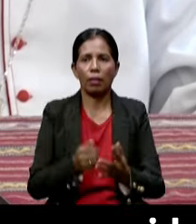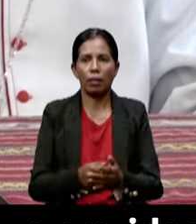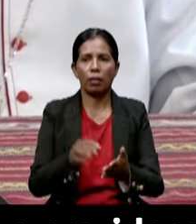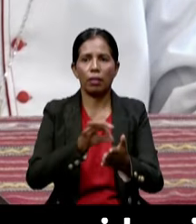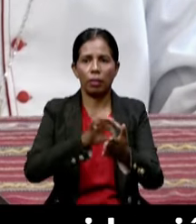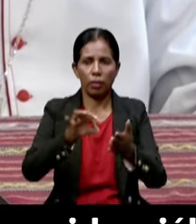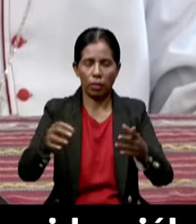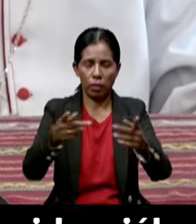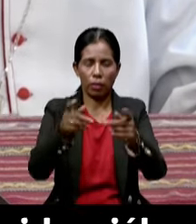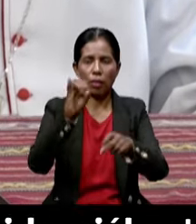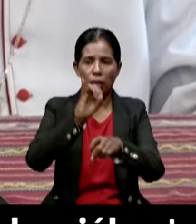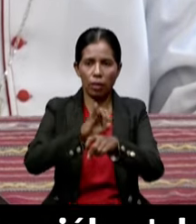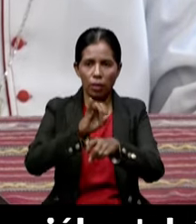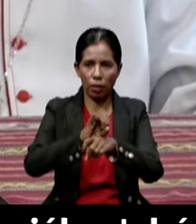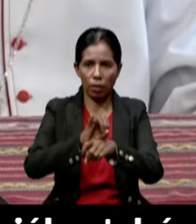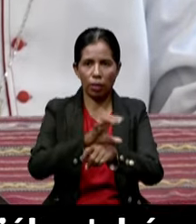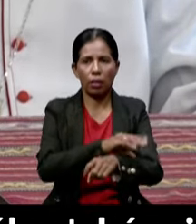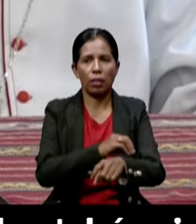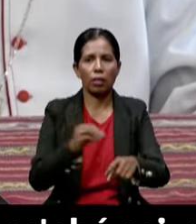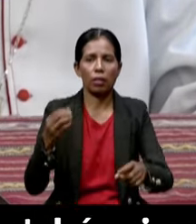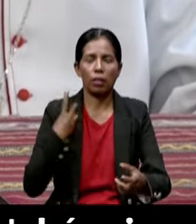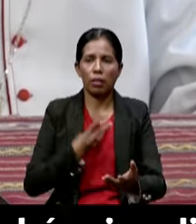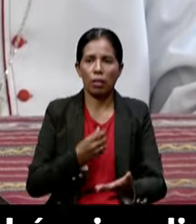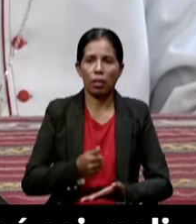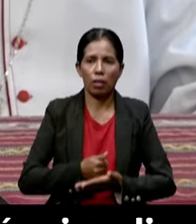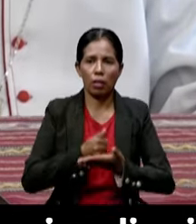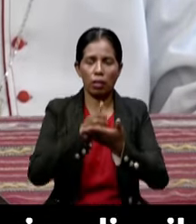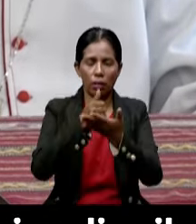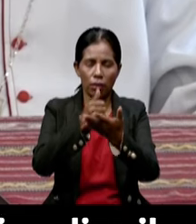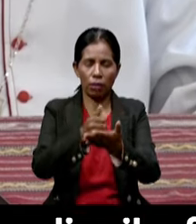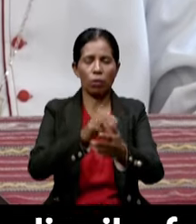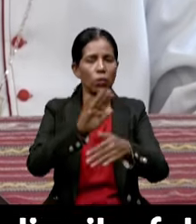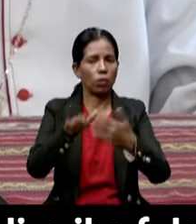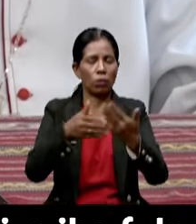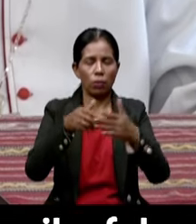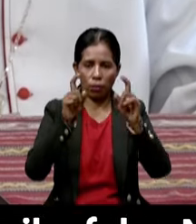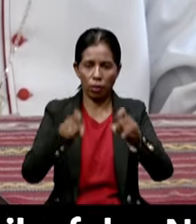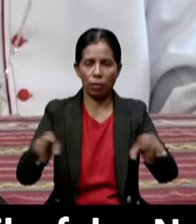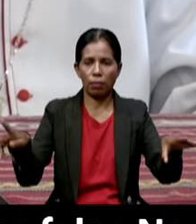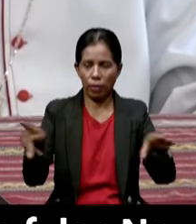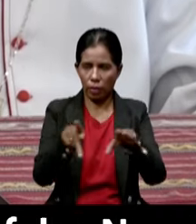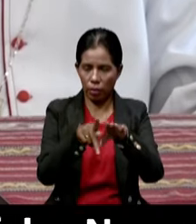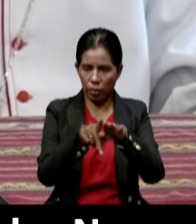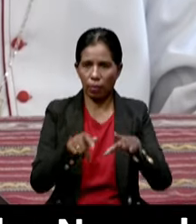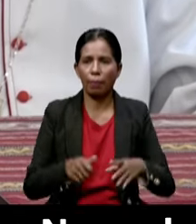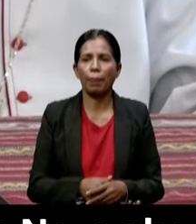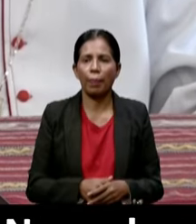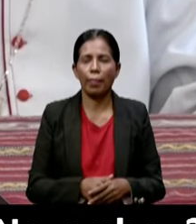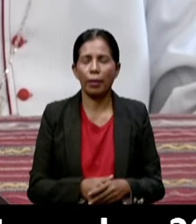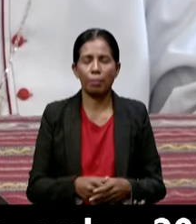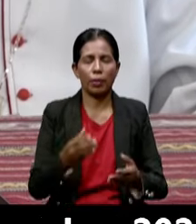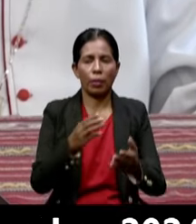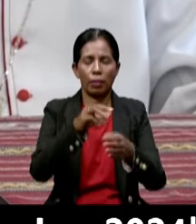com os párrocos, serão facilitados para melhor participação. E a Santa